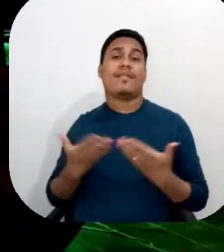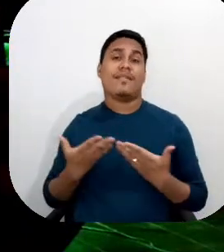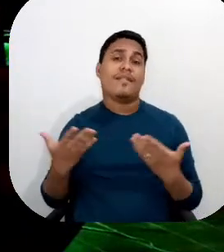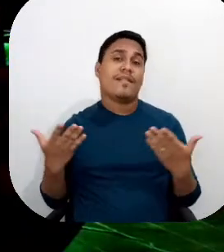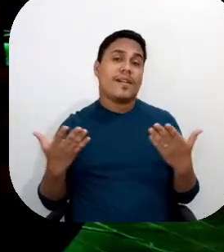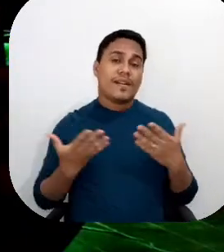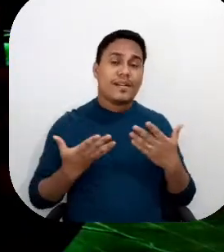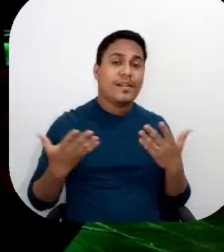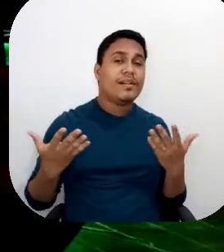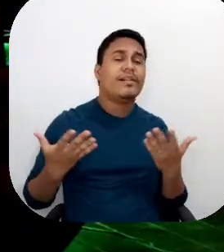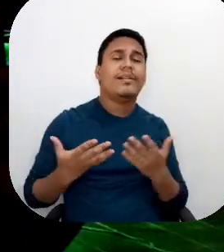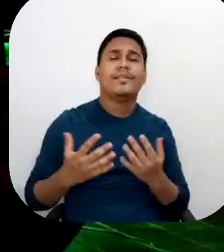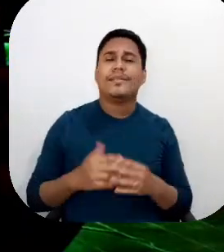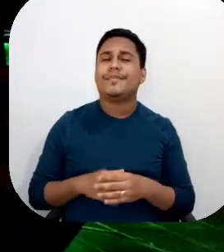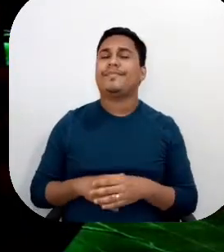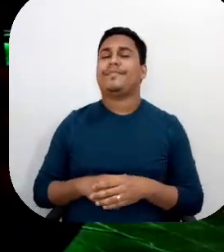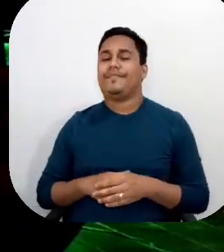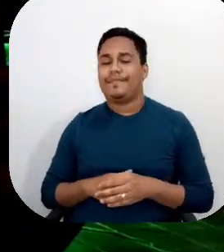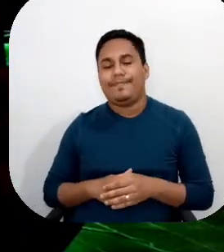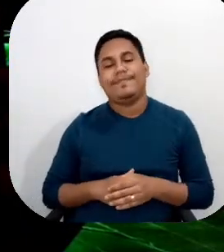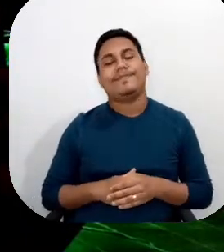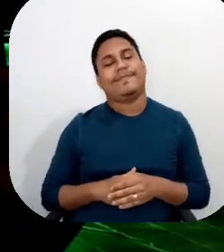não. Oh,